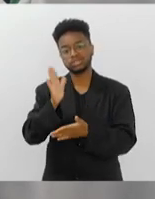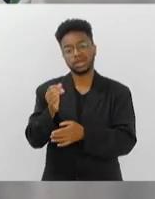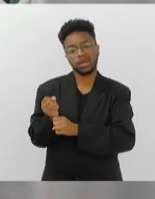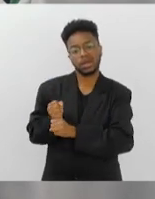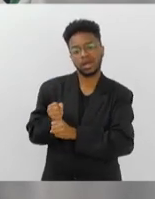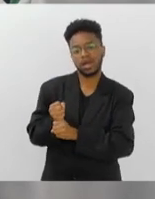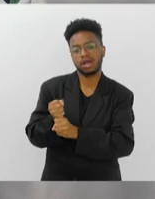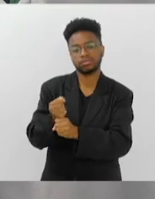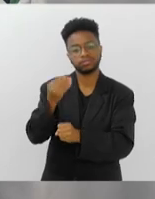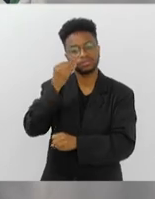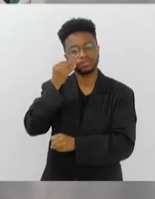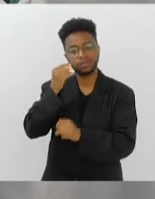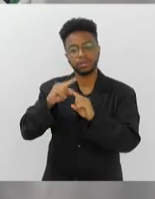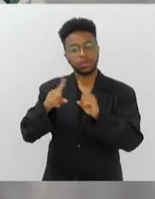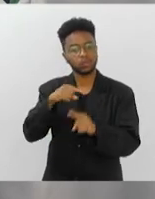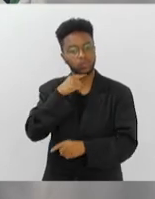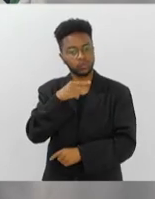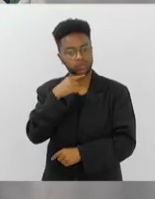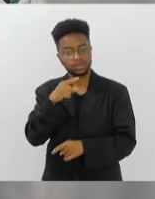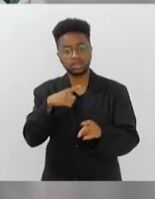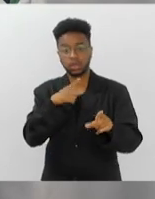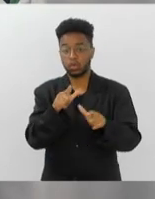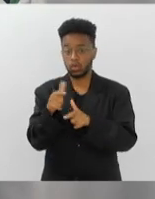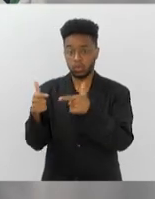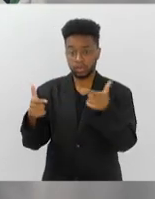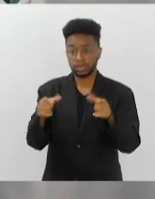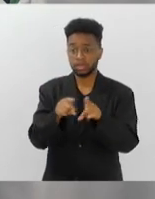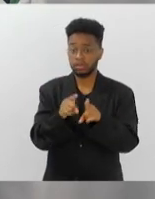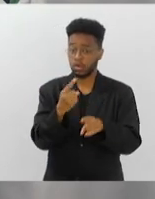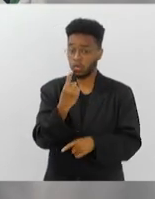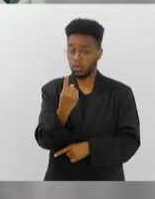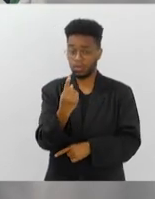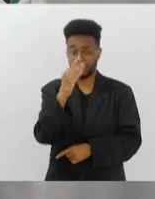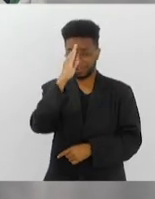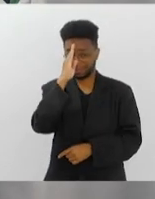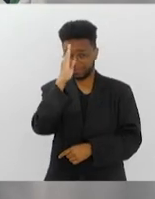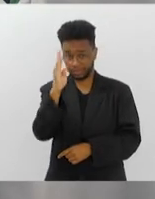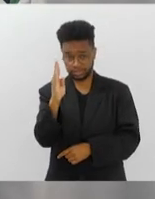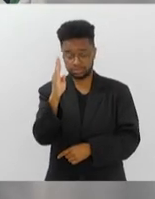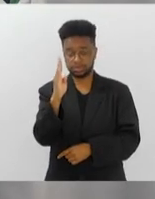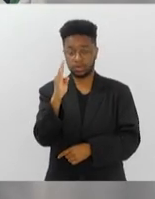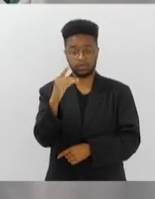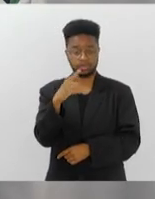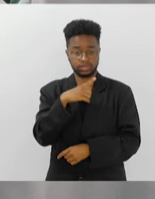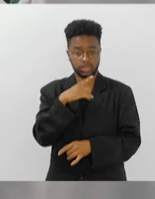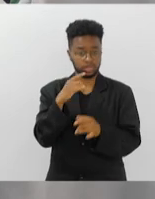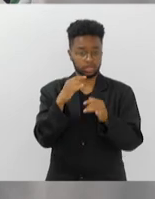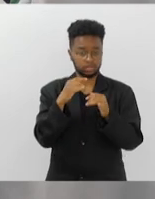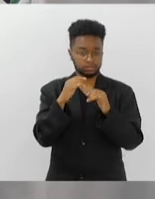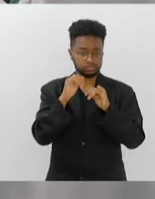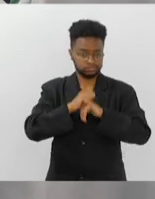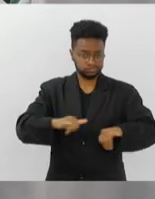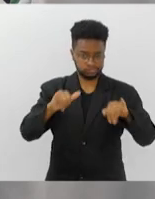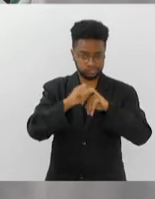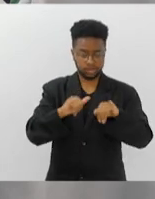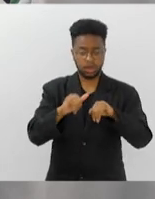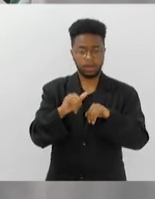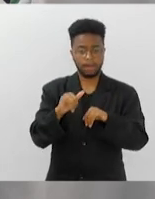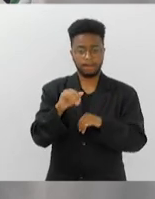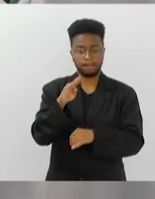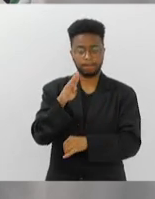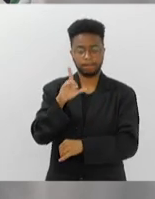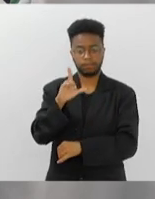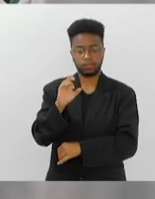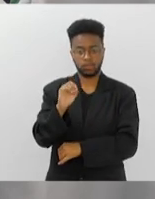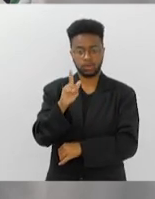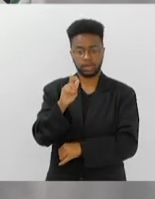credenciadas, e outras empresas, dentre elas, uma que está no epicentro do escândalo aí que envolveu blogueira, youtuber,